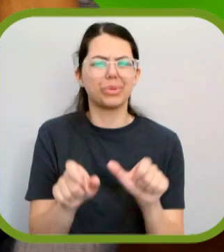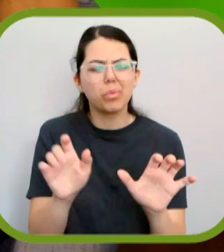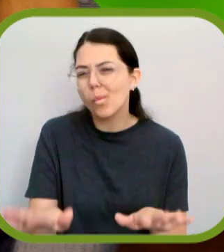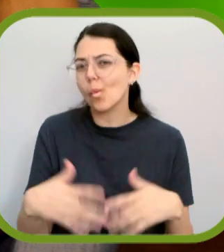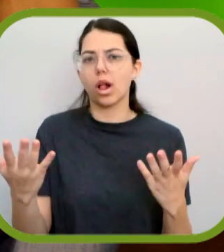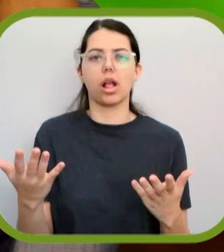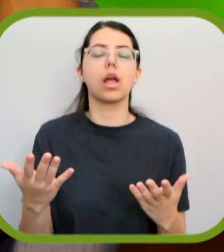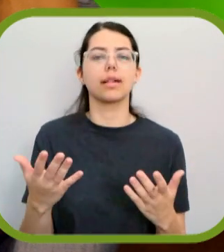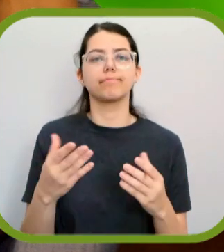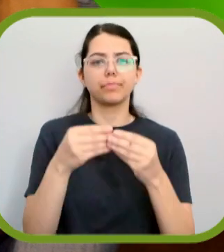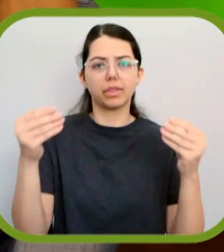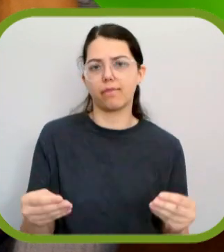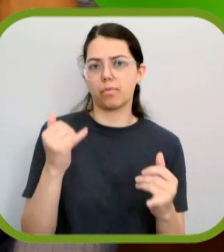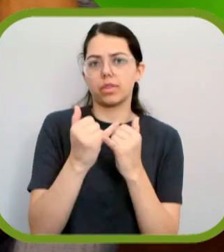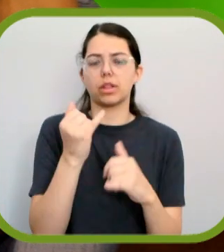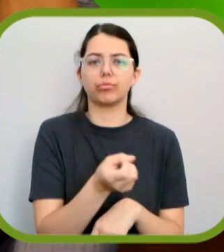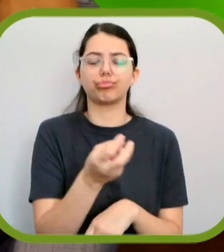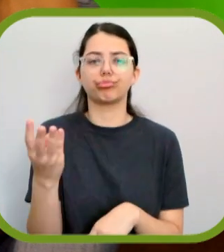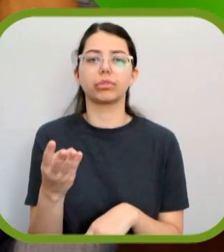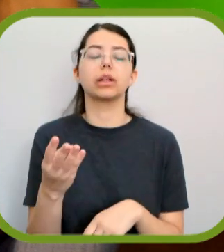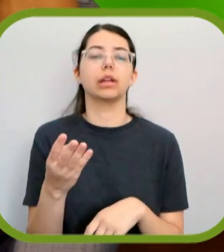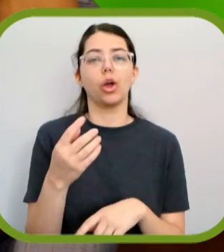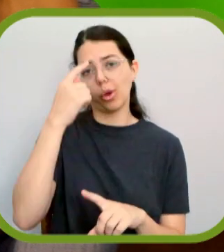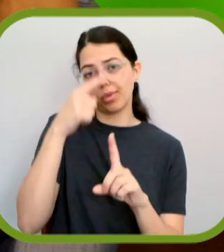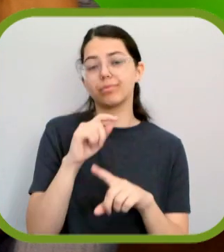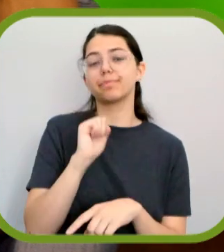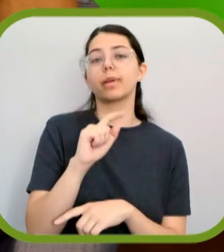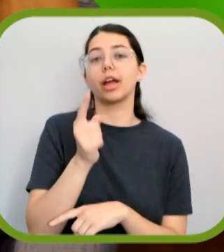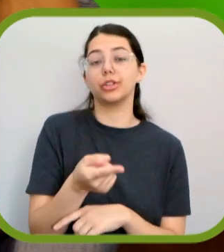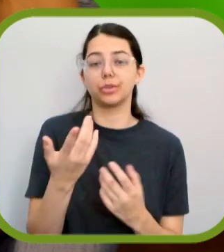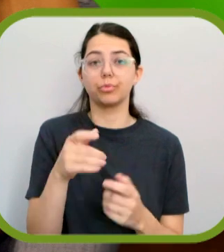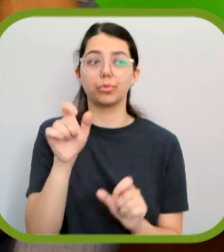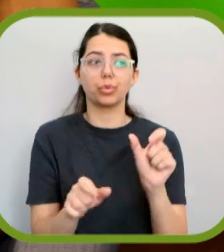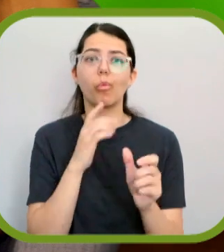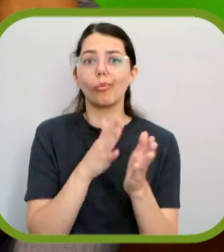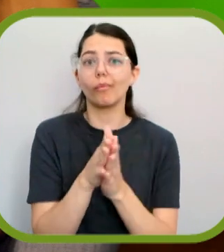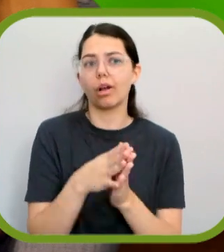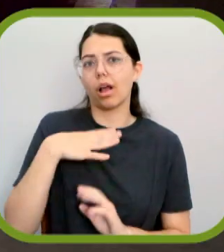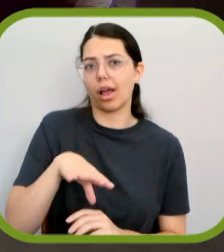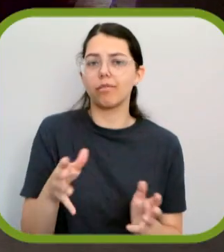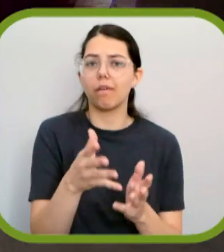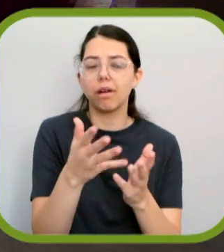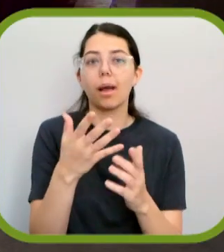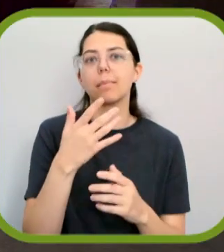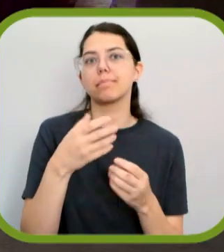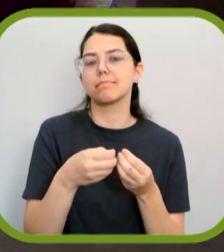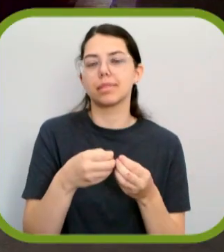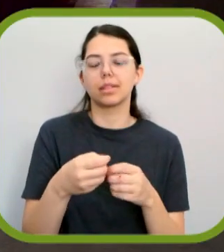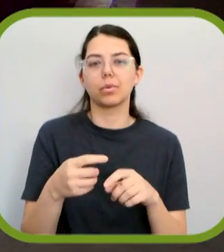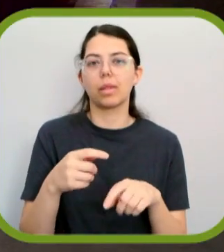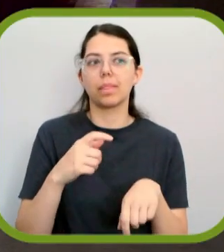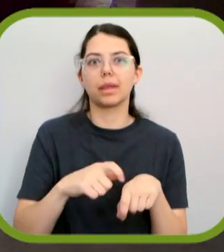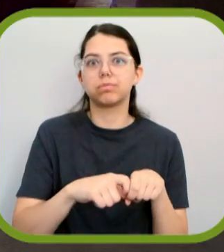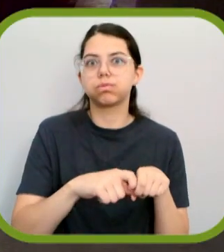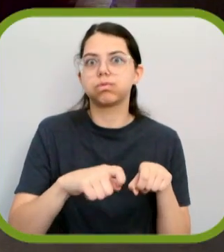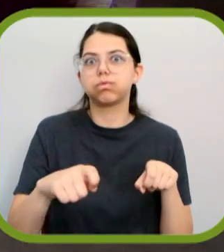Os jovens, eu acho que qualquer pessoa, as redes sociais estão desenhadas para serem utilizadas e para as pessoas querem utilizá-las o